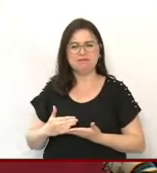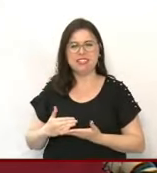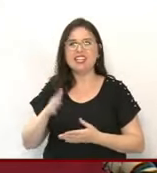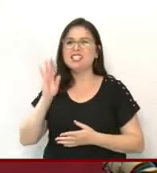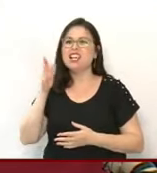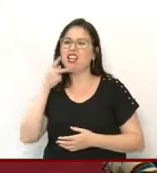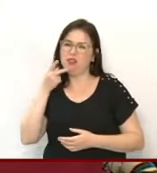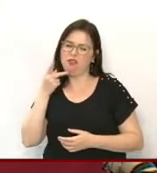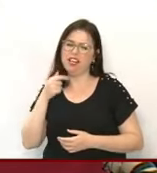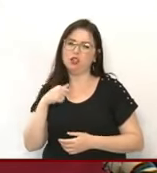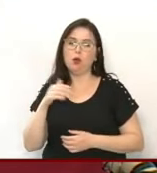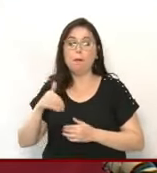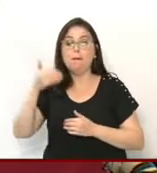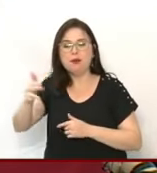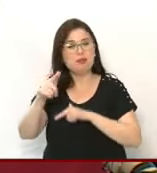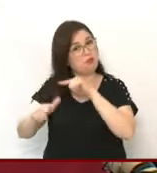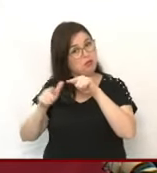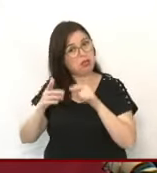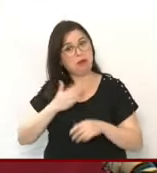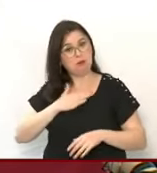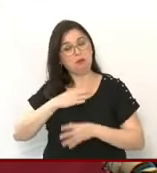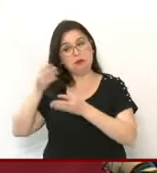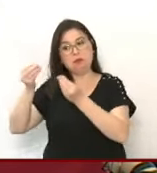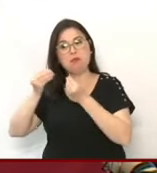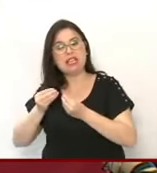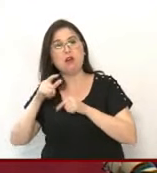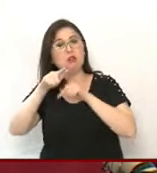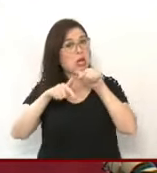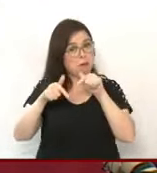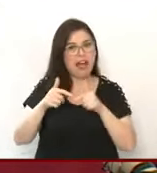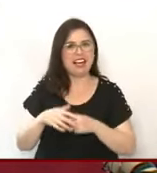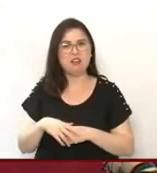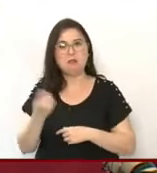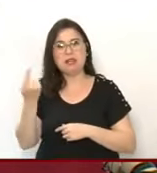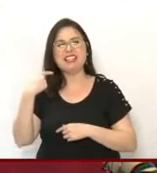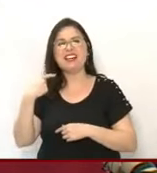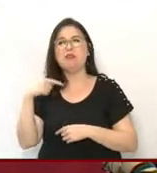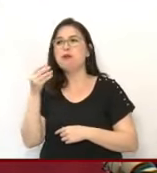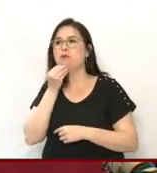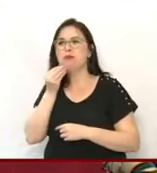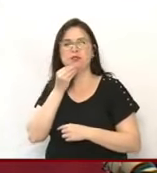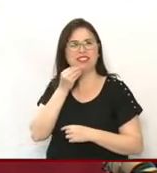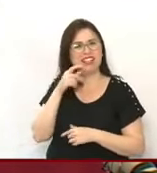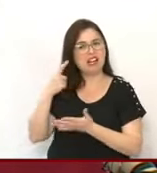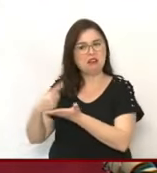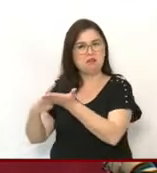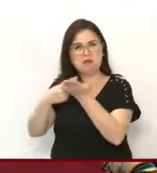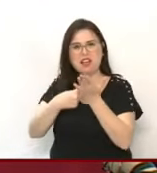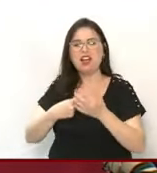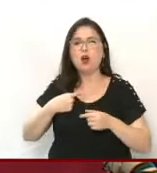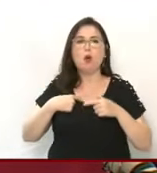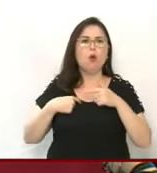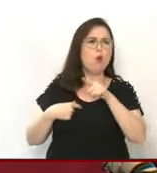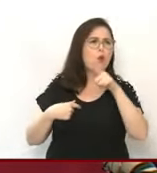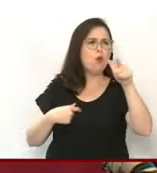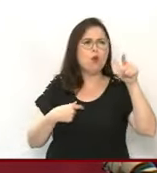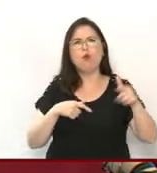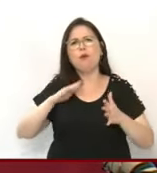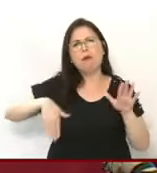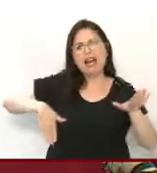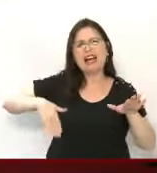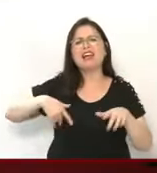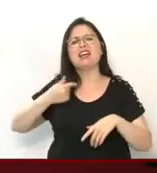vai deixar o mandato, vai sossegar, um vai para Piabetá, o outro vai para a praia, o outro quer ficar em